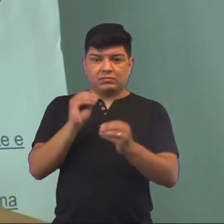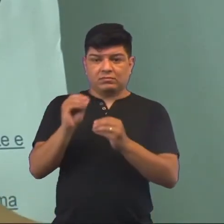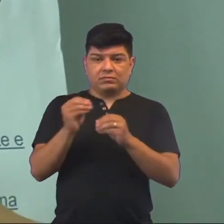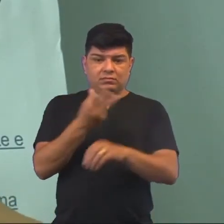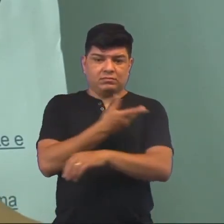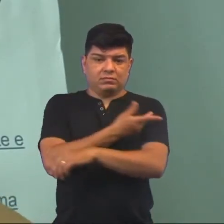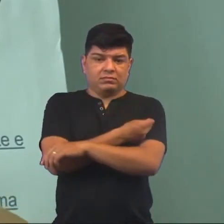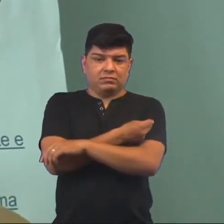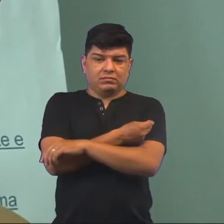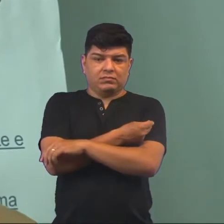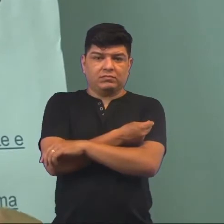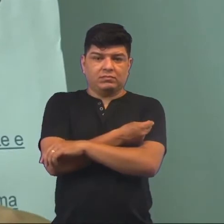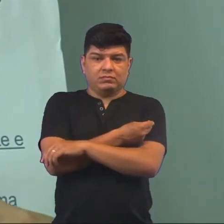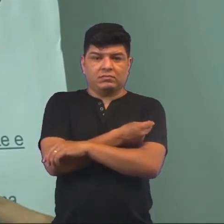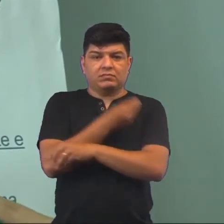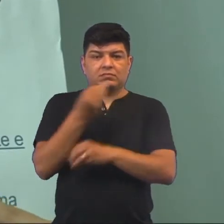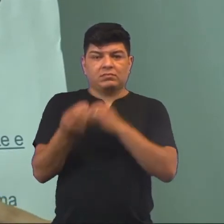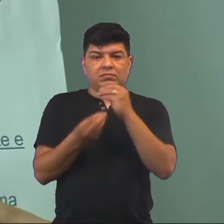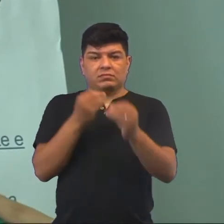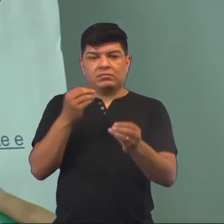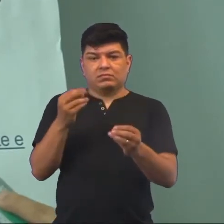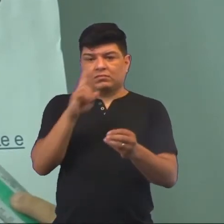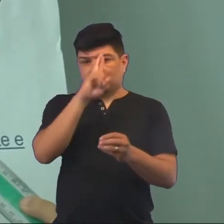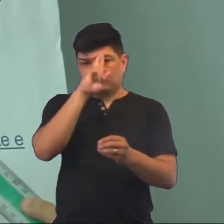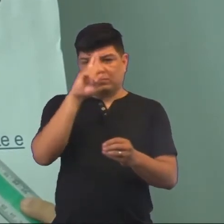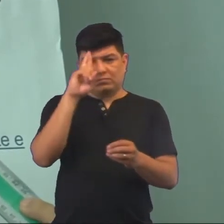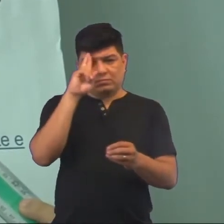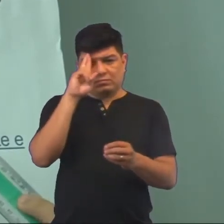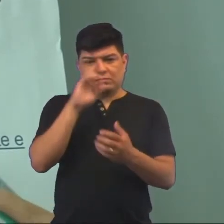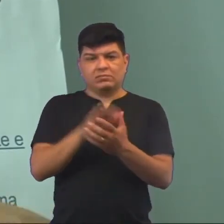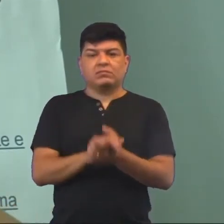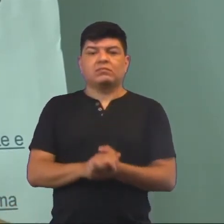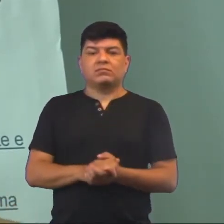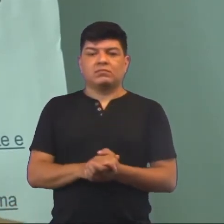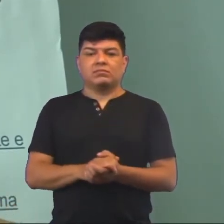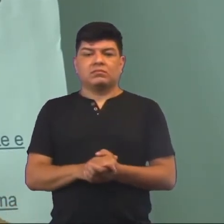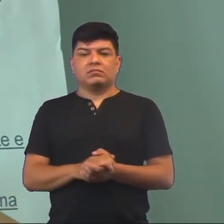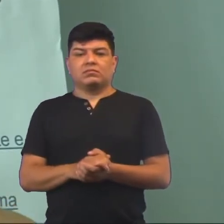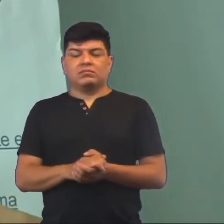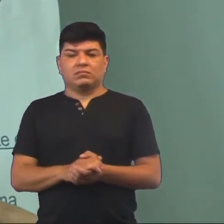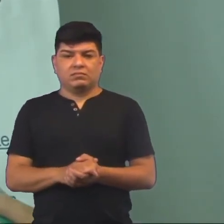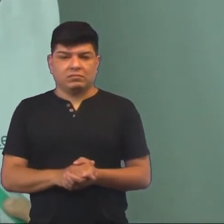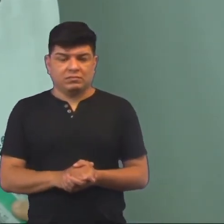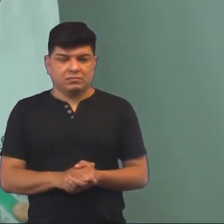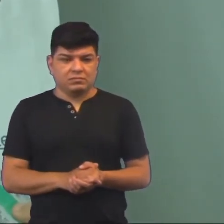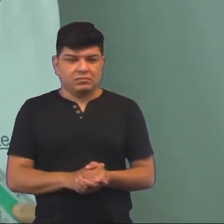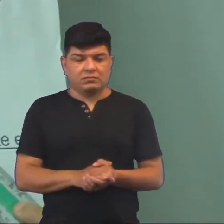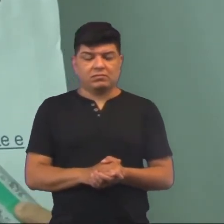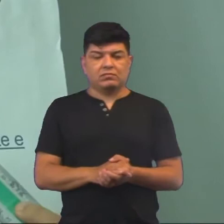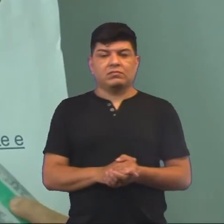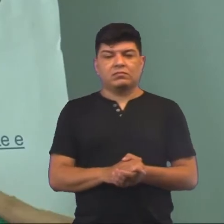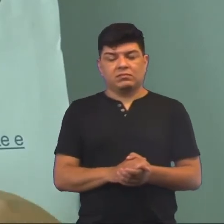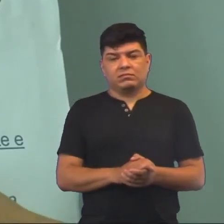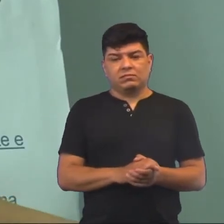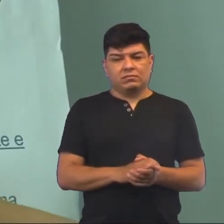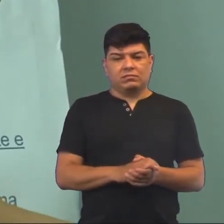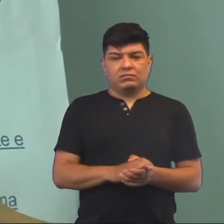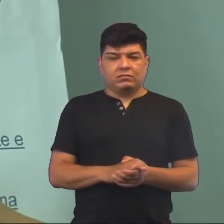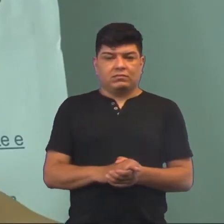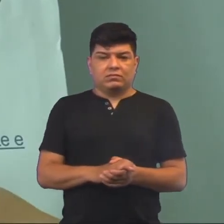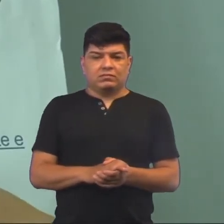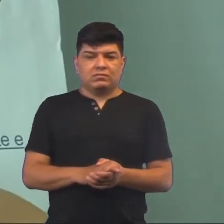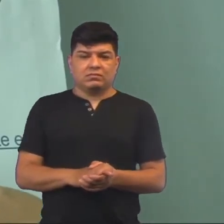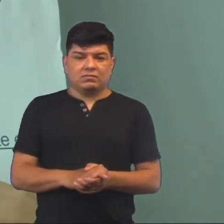uma vacina, forma de atuação e história. Olha só as partes que tem nosso texto aqui, tá? O que